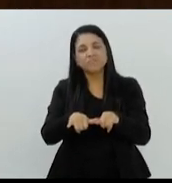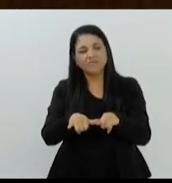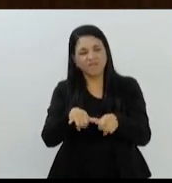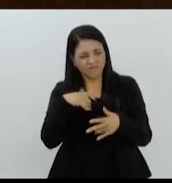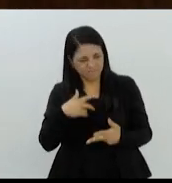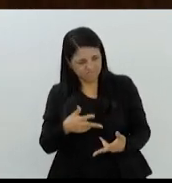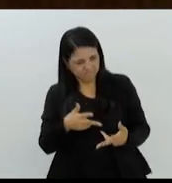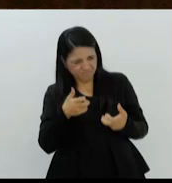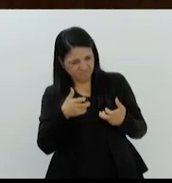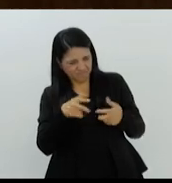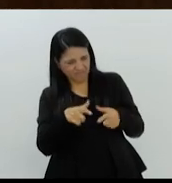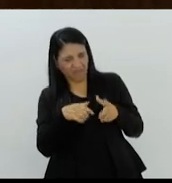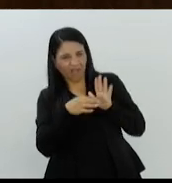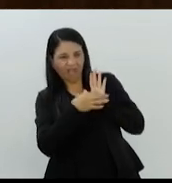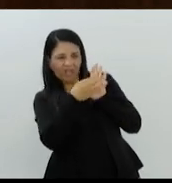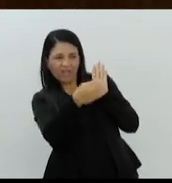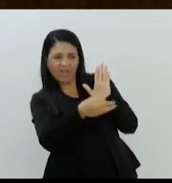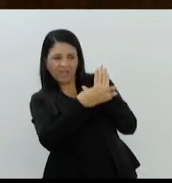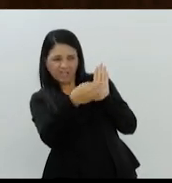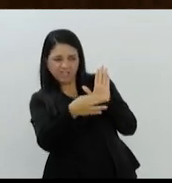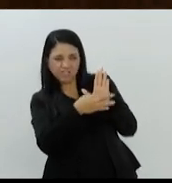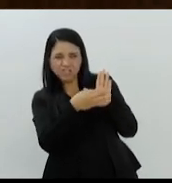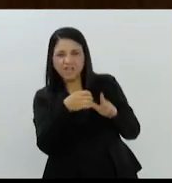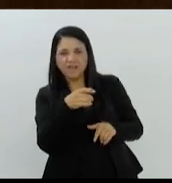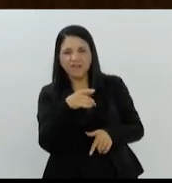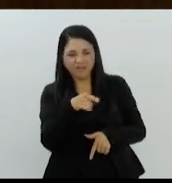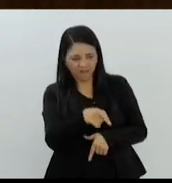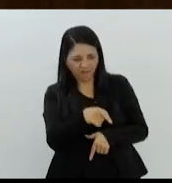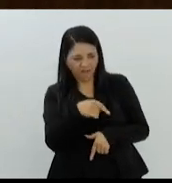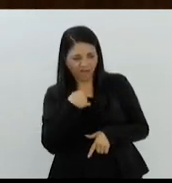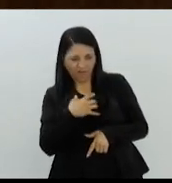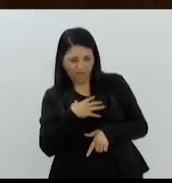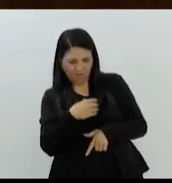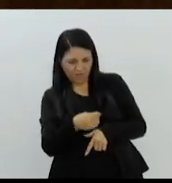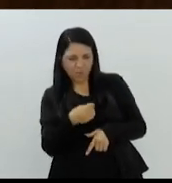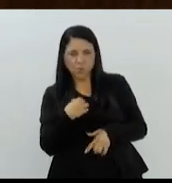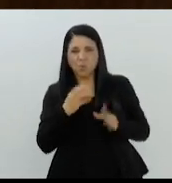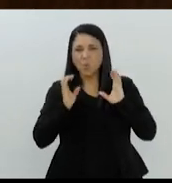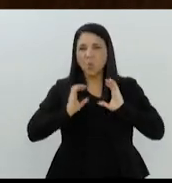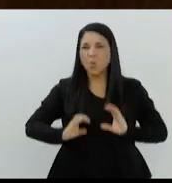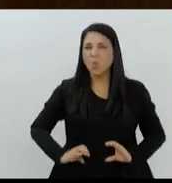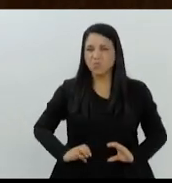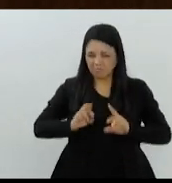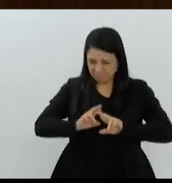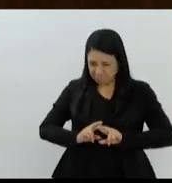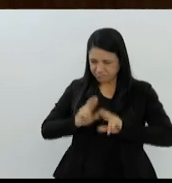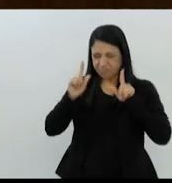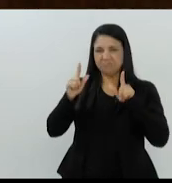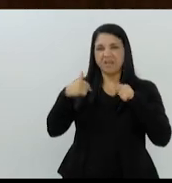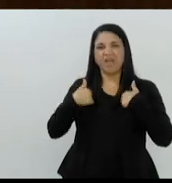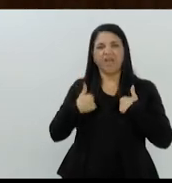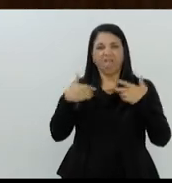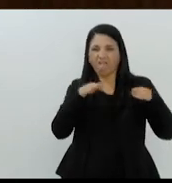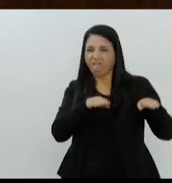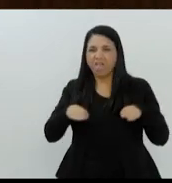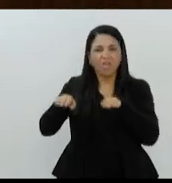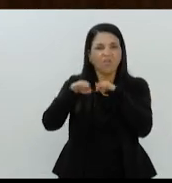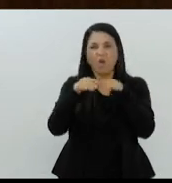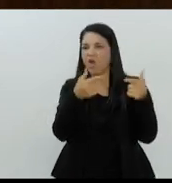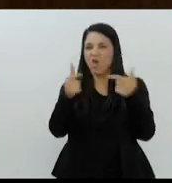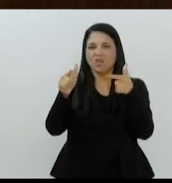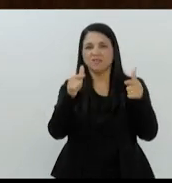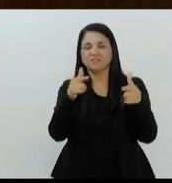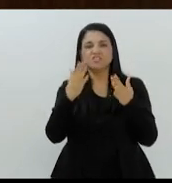julgadas, criticadas por essas crianças não terem o comportamento que todas as crianças